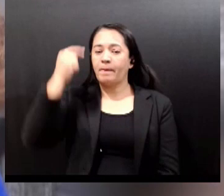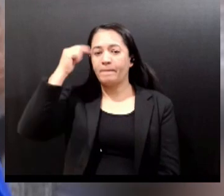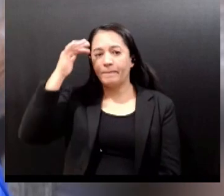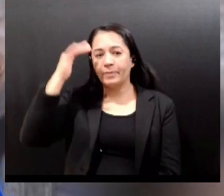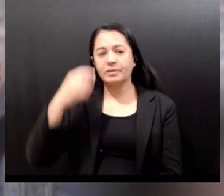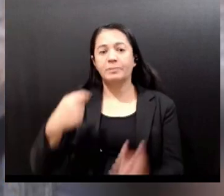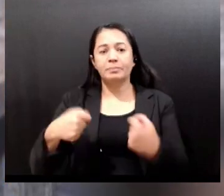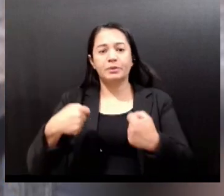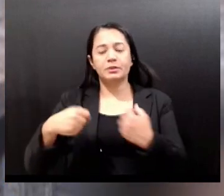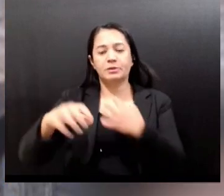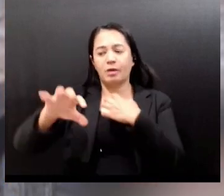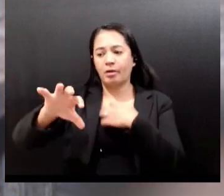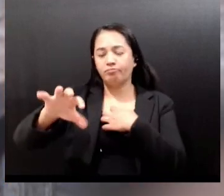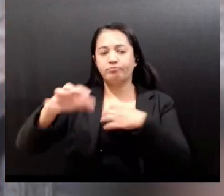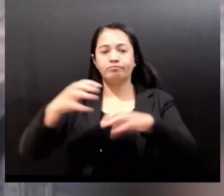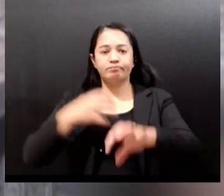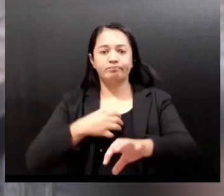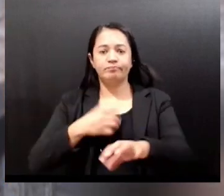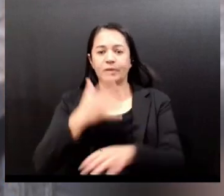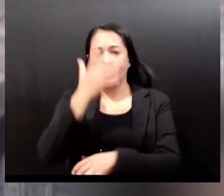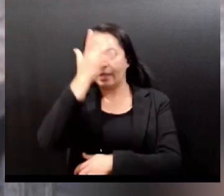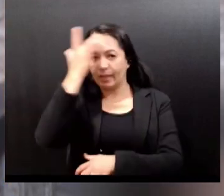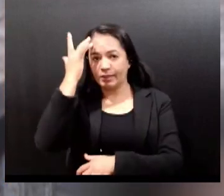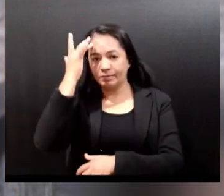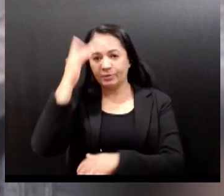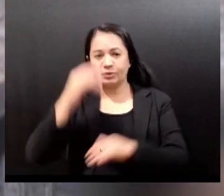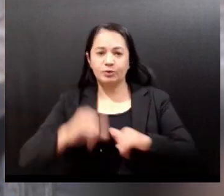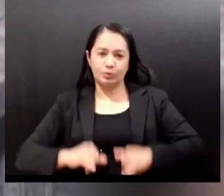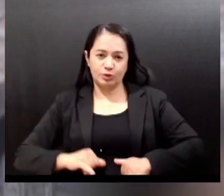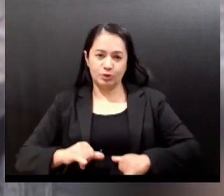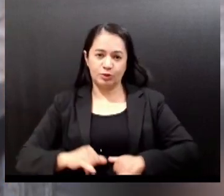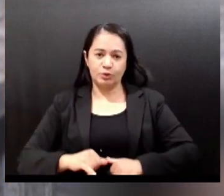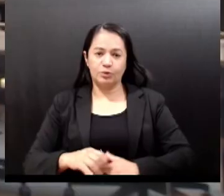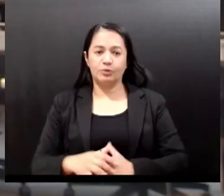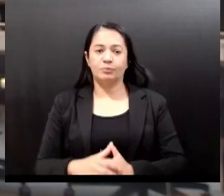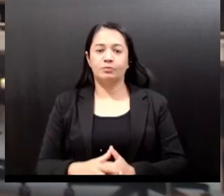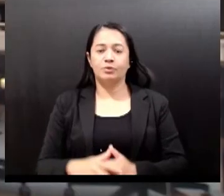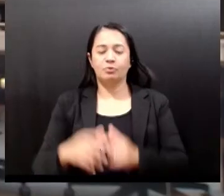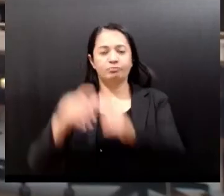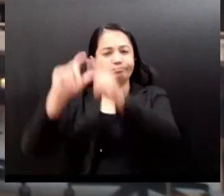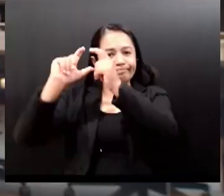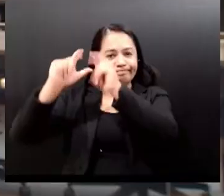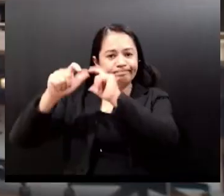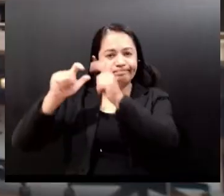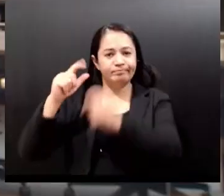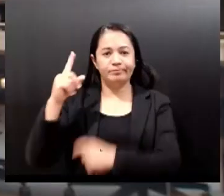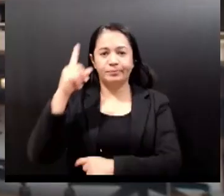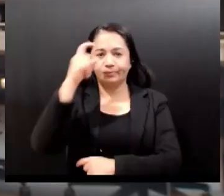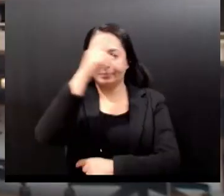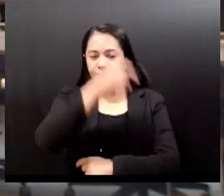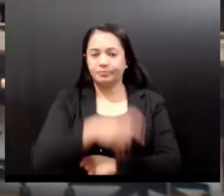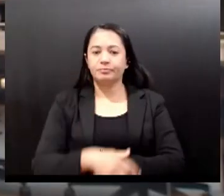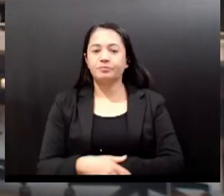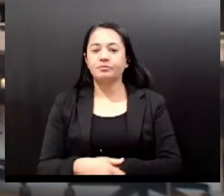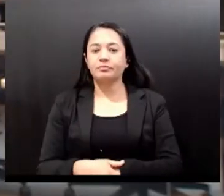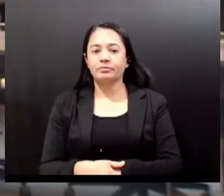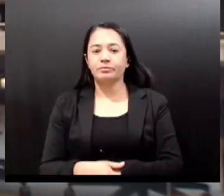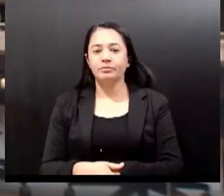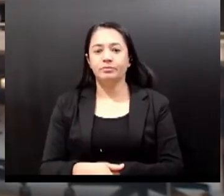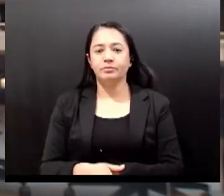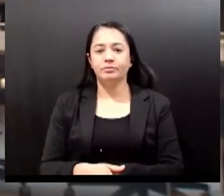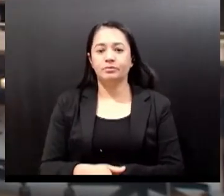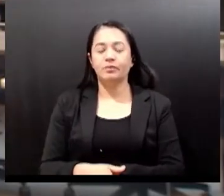essas pessoas que sofrem com essa síndrome tão difícil de enfrentar. Além dos projetos da pauta, os